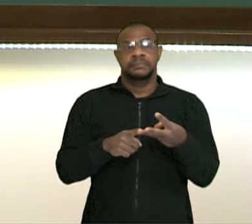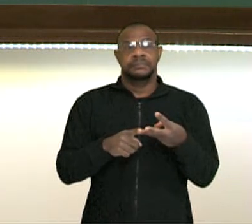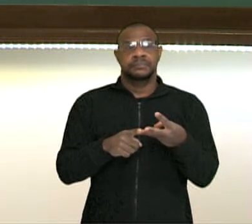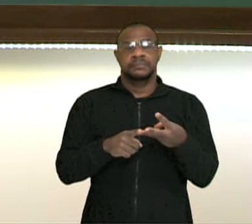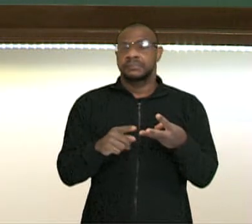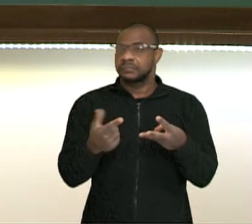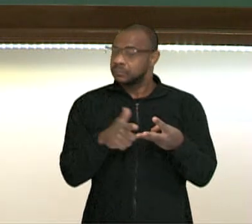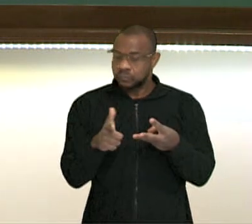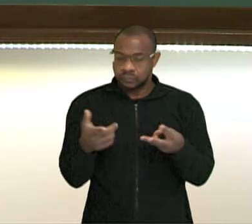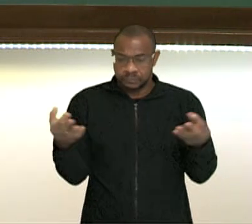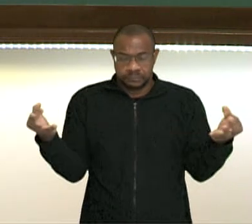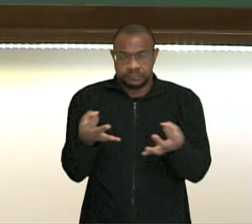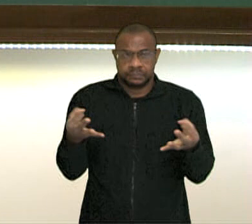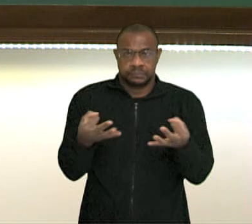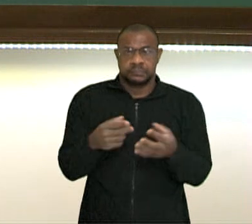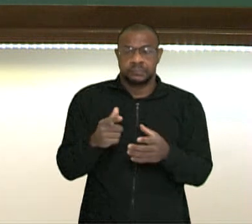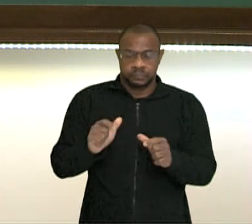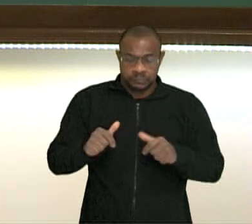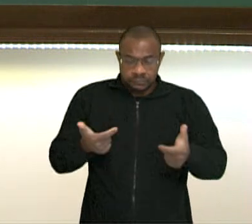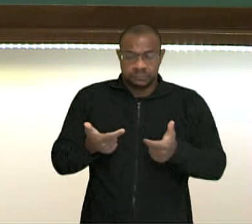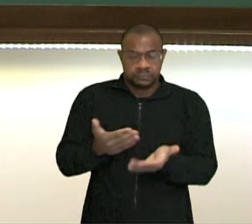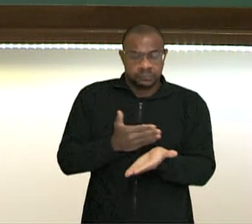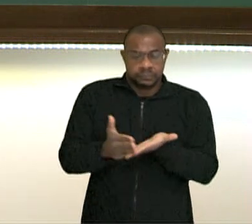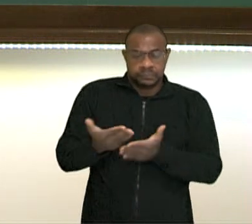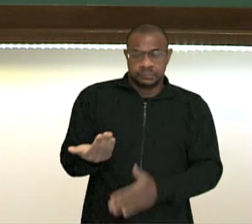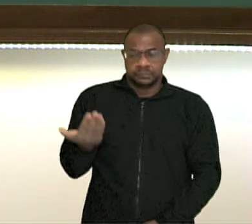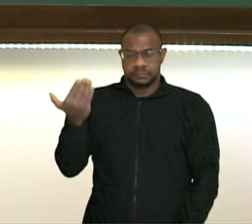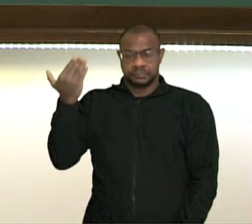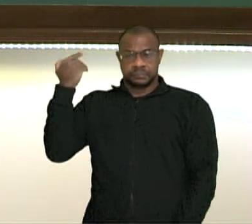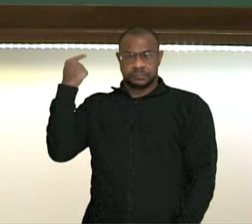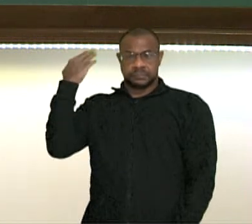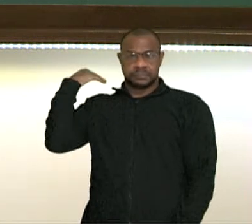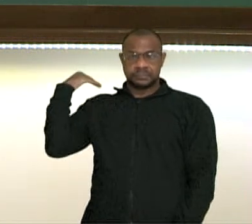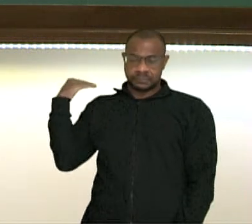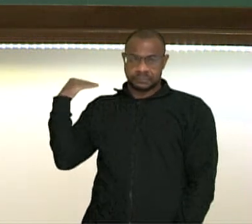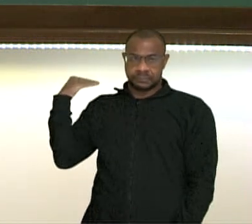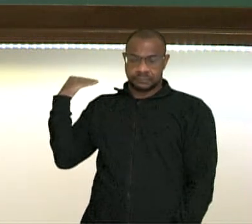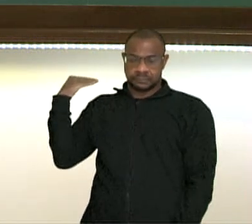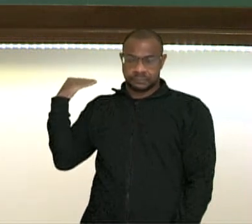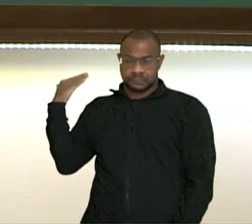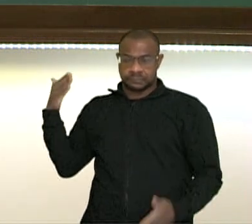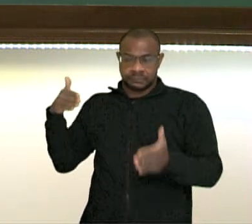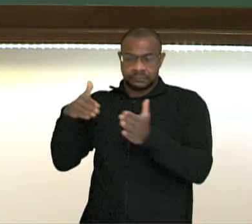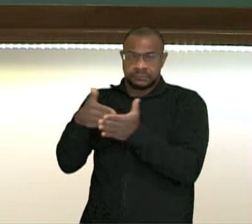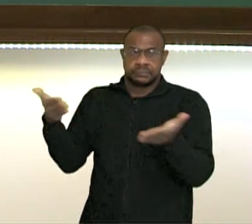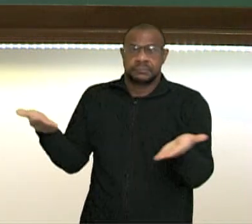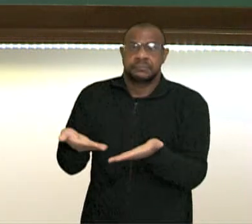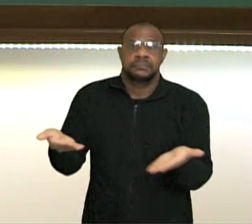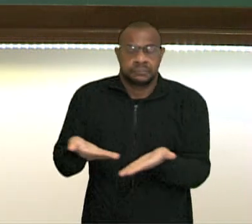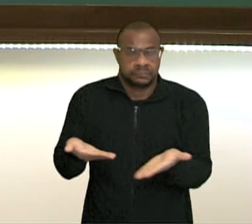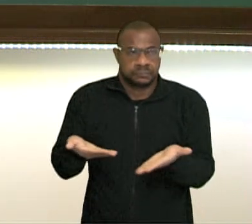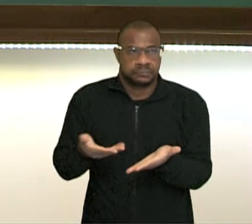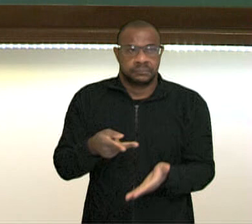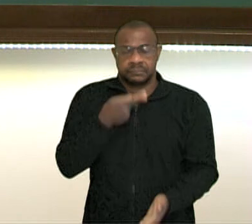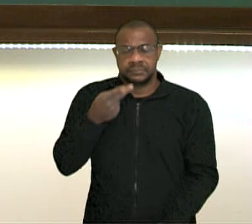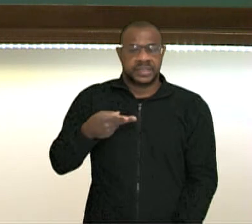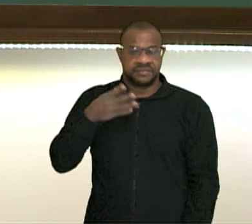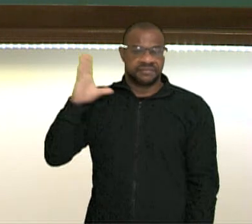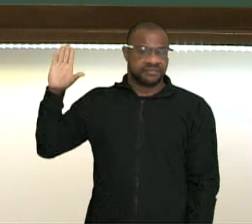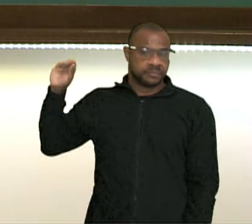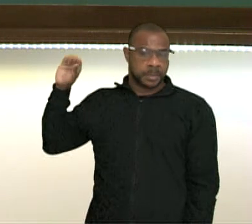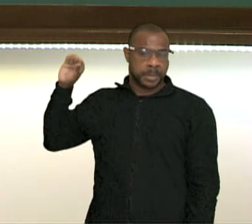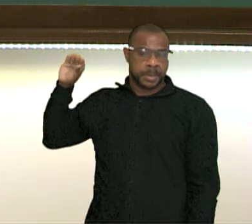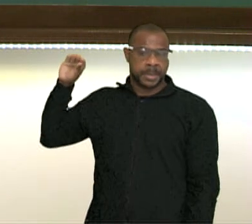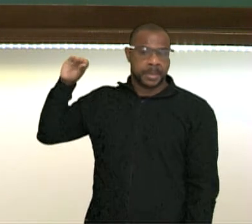uma ação que começa lá no passado e vem até hoje. Falava, e graças a Deus continuo falando até hoje, não é mesmo? E